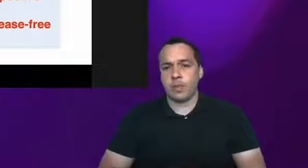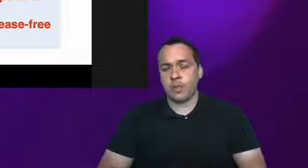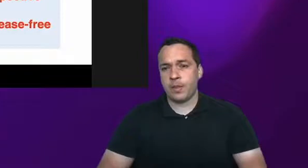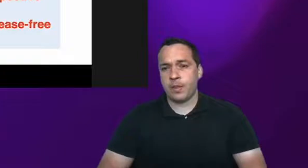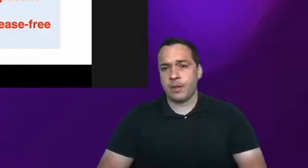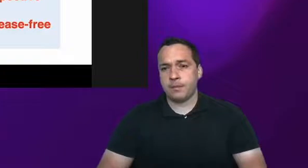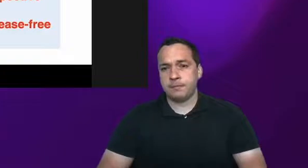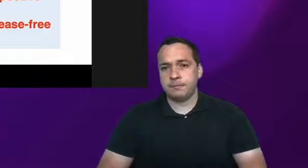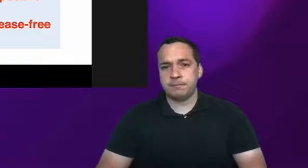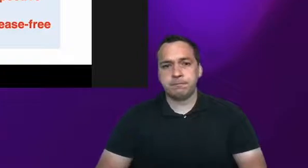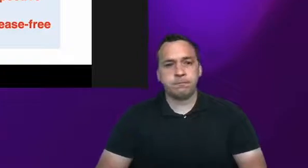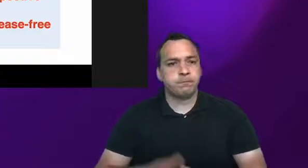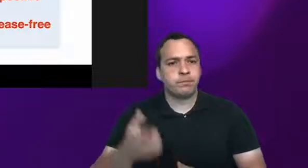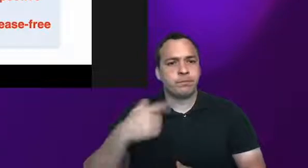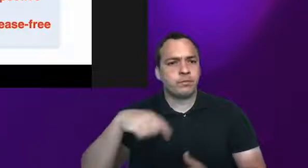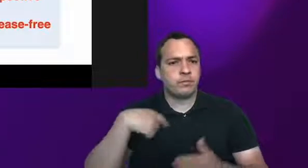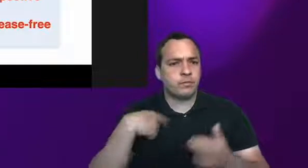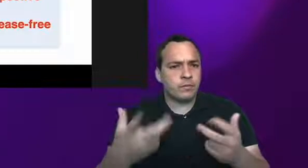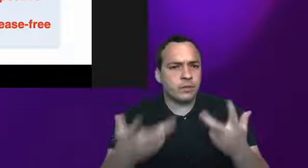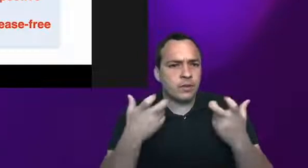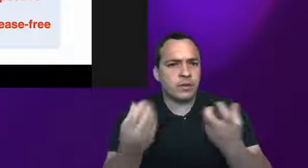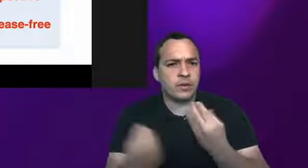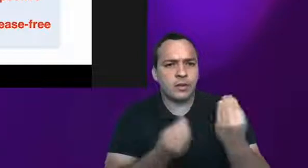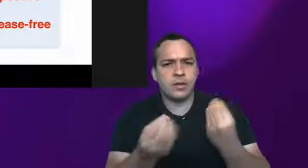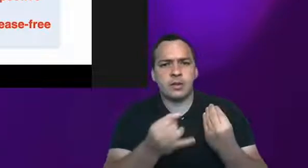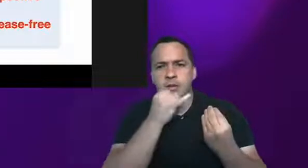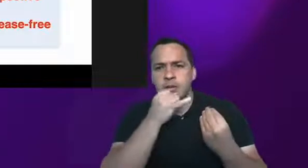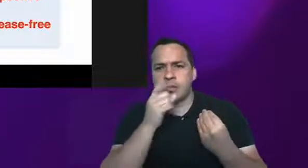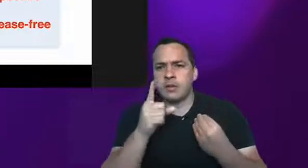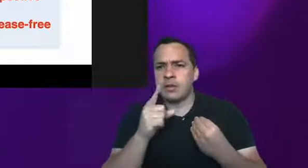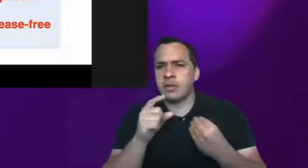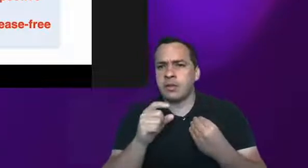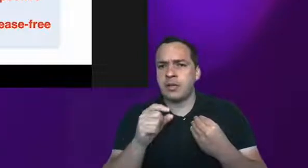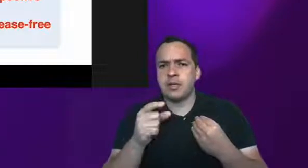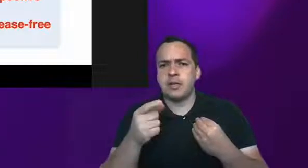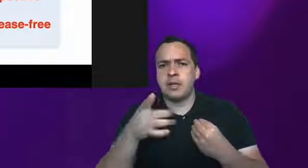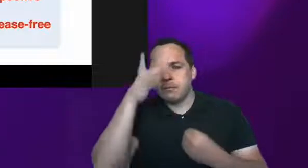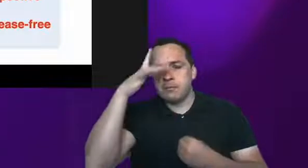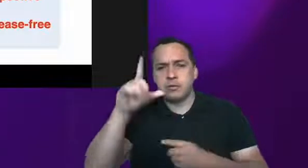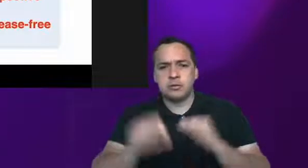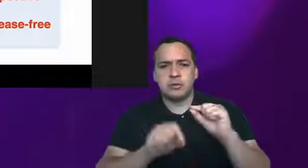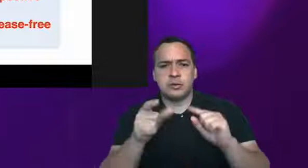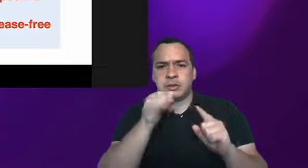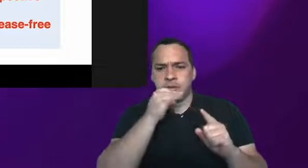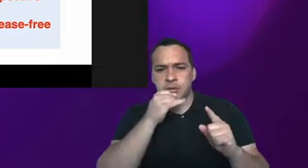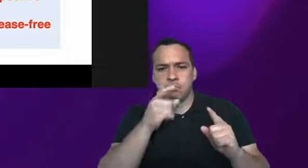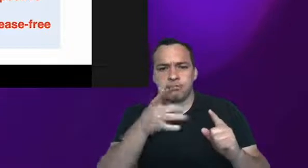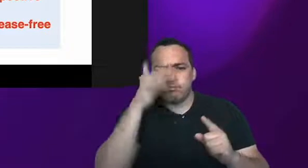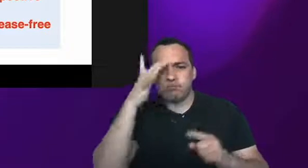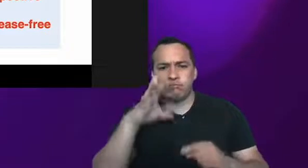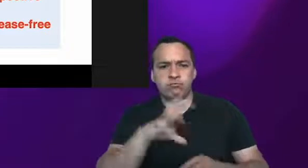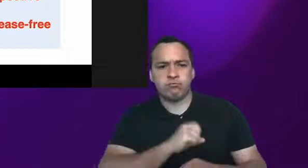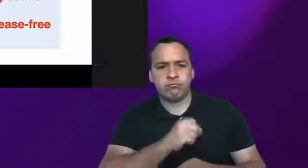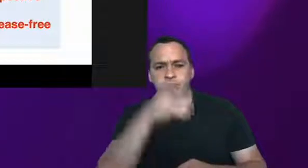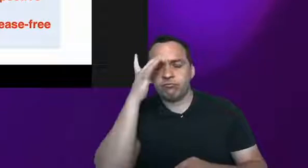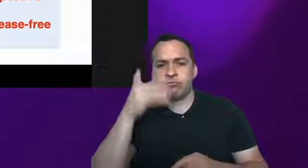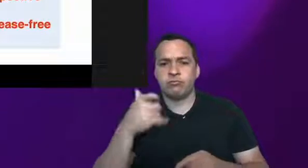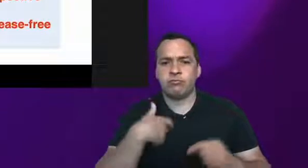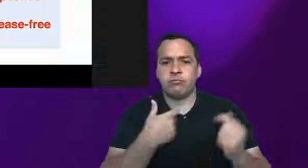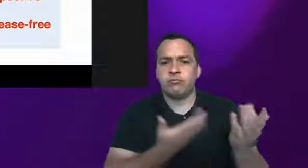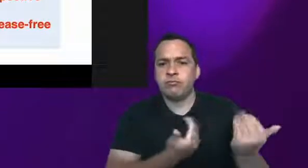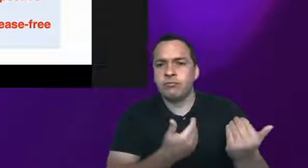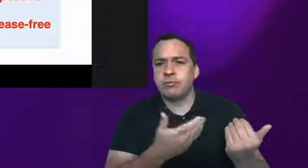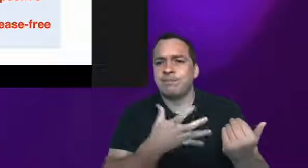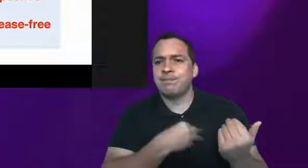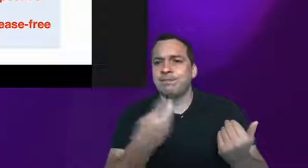verificámos é que quando as indicações eram indicações por compaixão, por exemplo, um doente jovem com 3